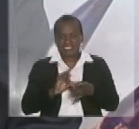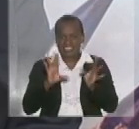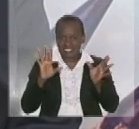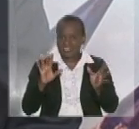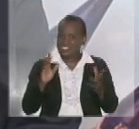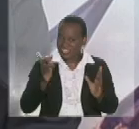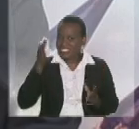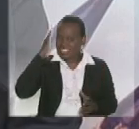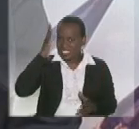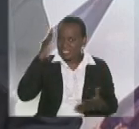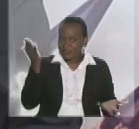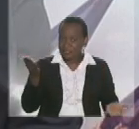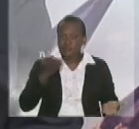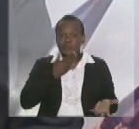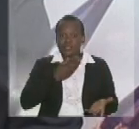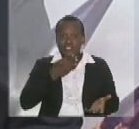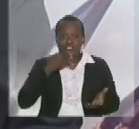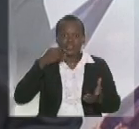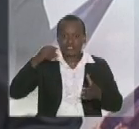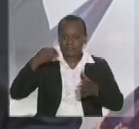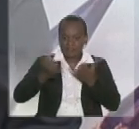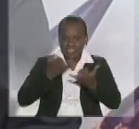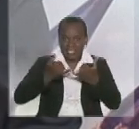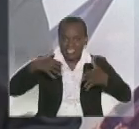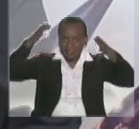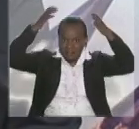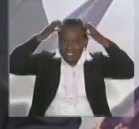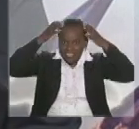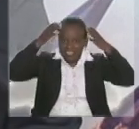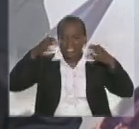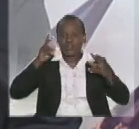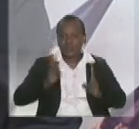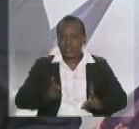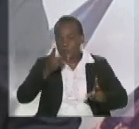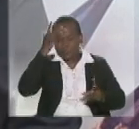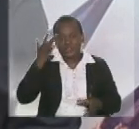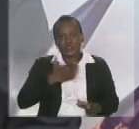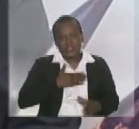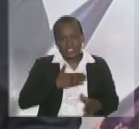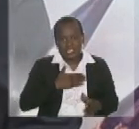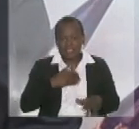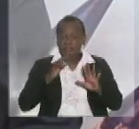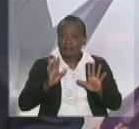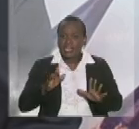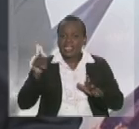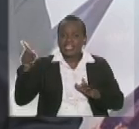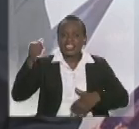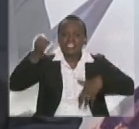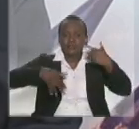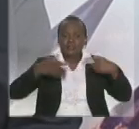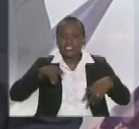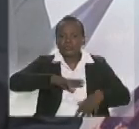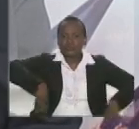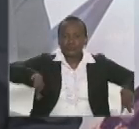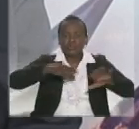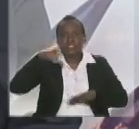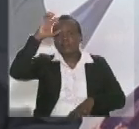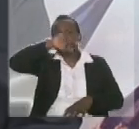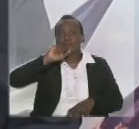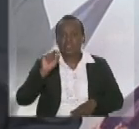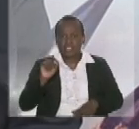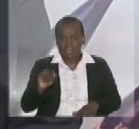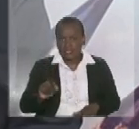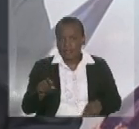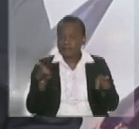gostava. Já adivinhou, né? O menino maluquinho de Ziraldo continua encantando. Mas afinal, que mensagens aprendemos